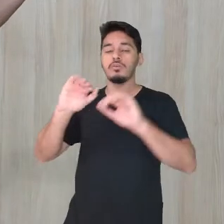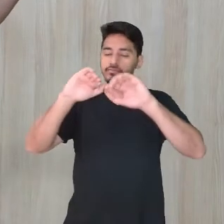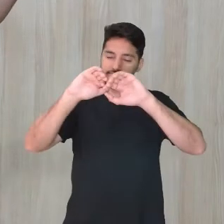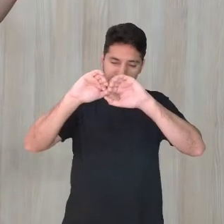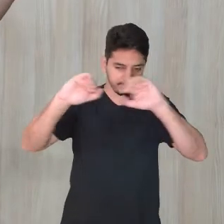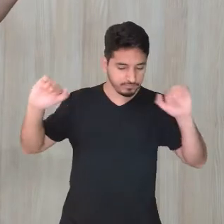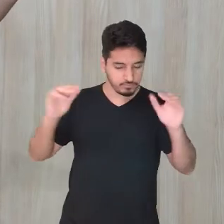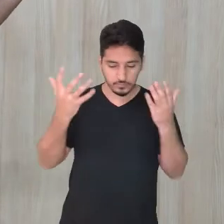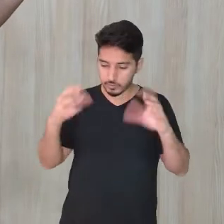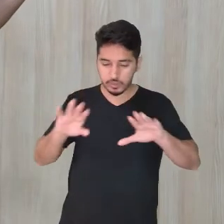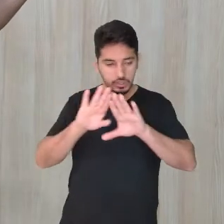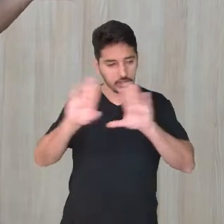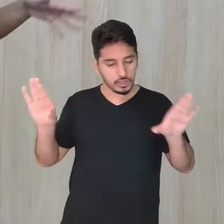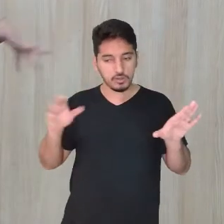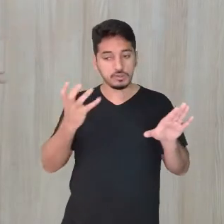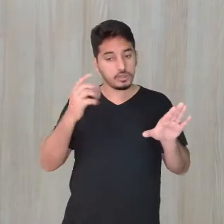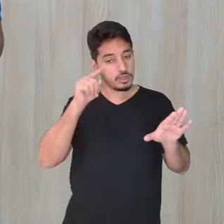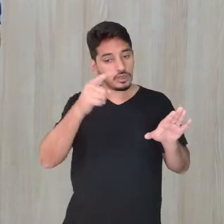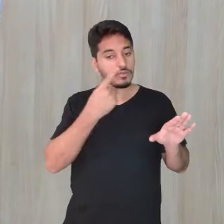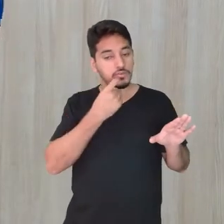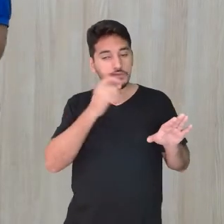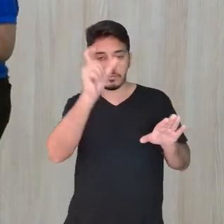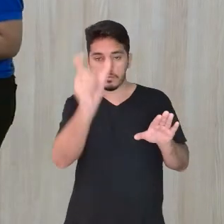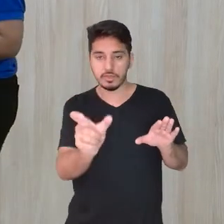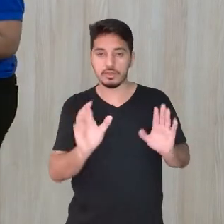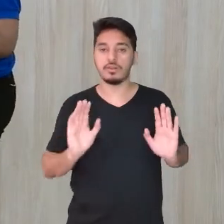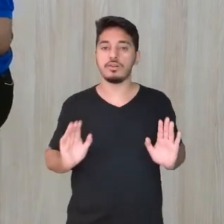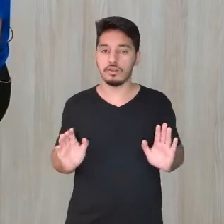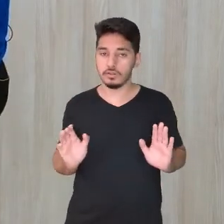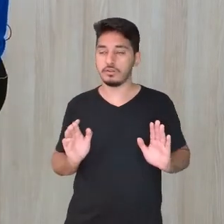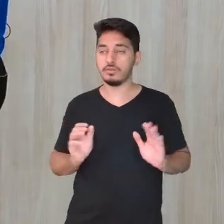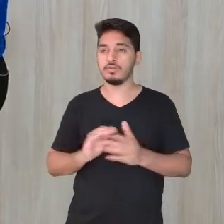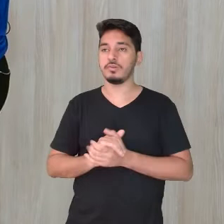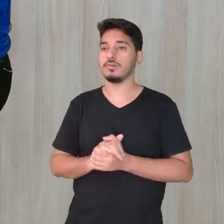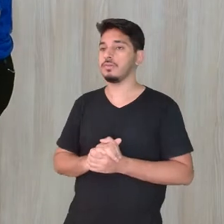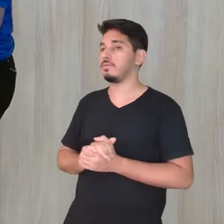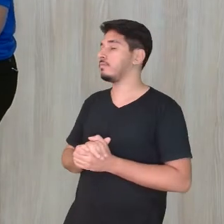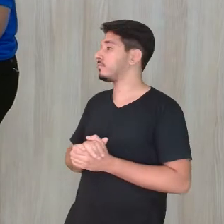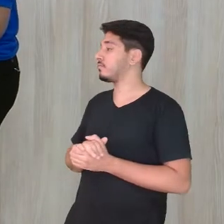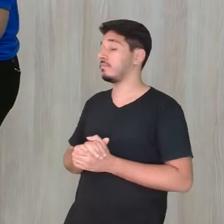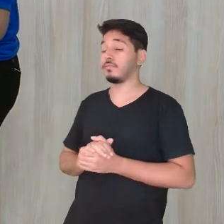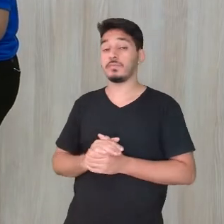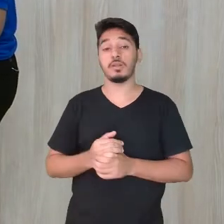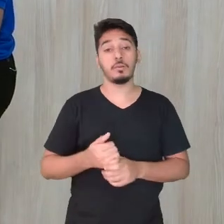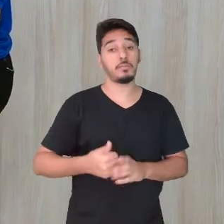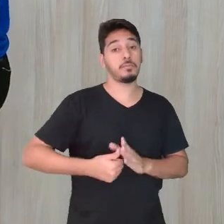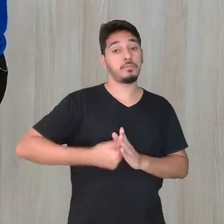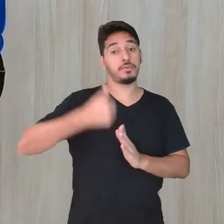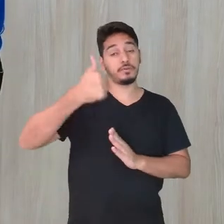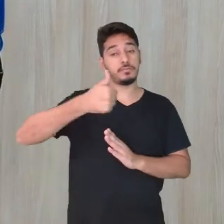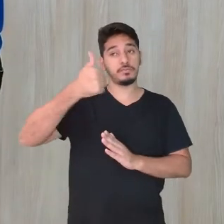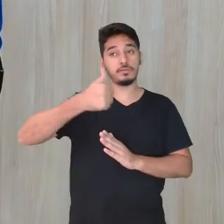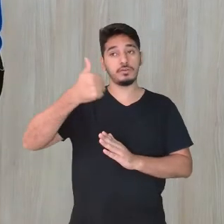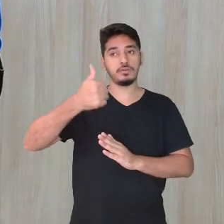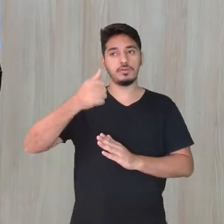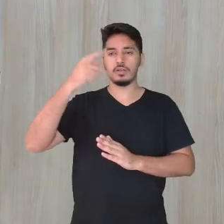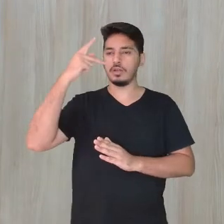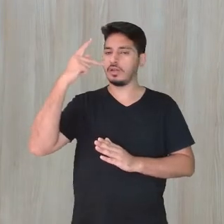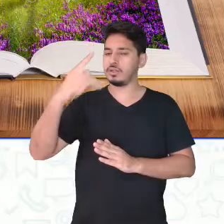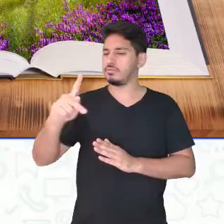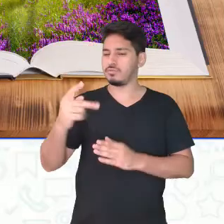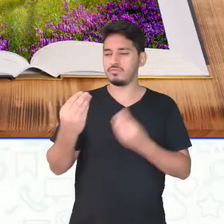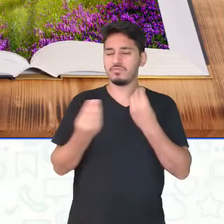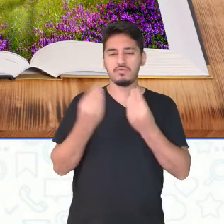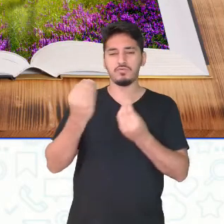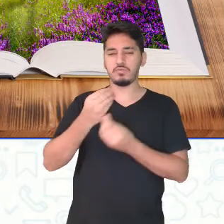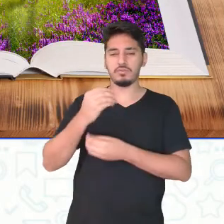todas as outras 9 bolsas, tá certo? Então, é uma ideia de exclusão. Em primeiro lugar, sua atitude foi péssima.